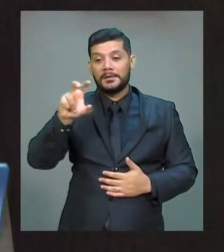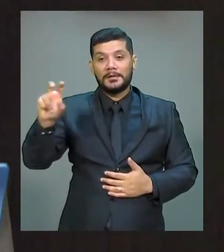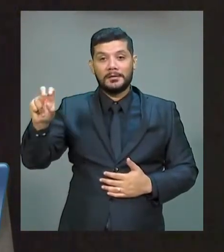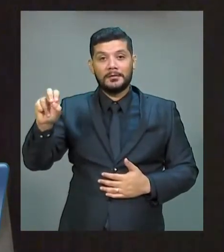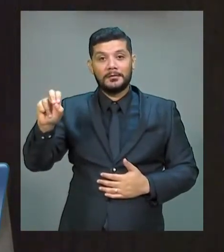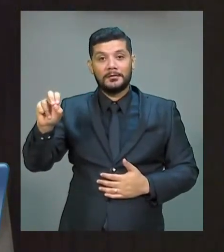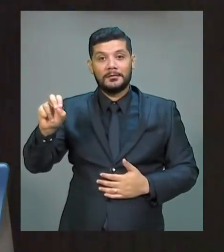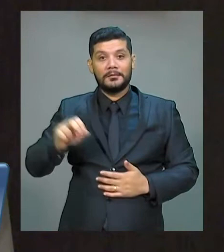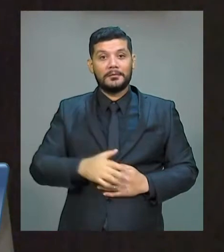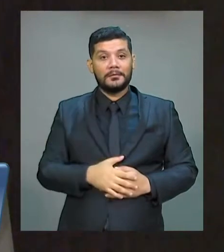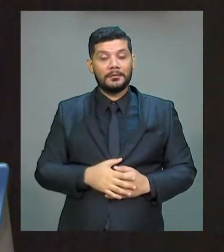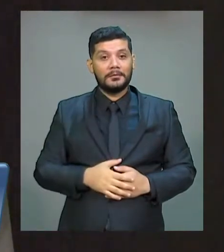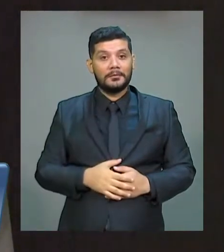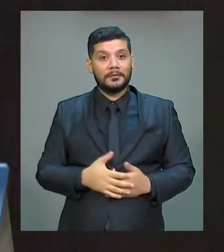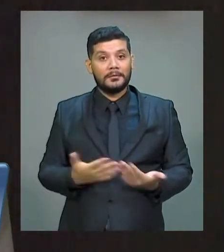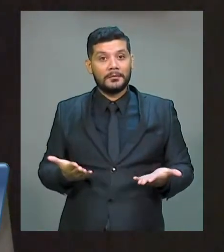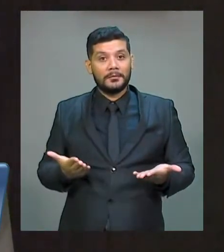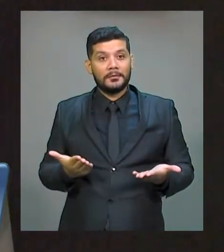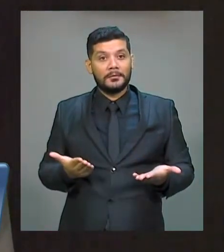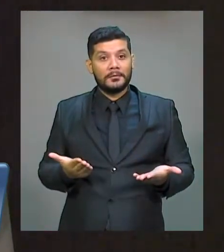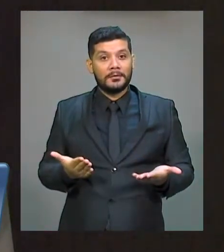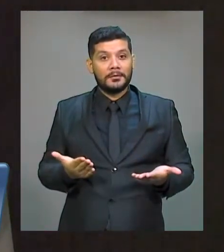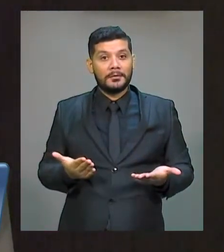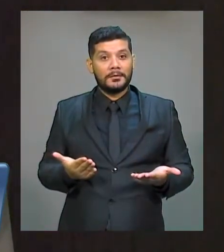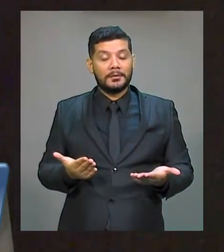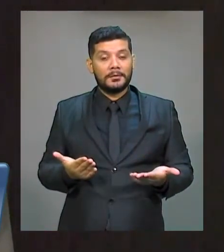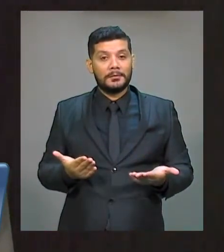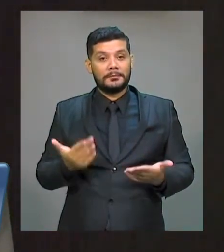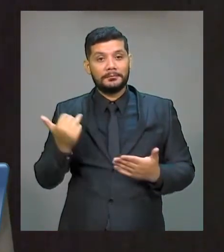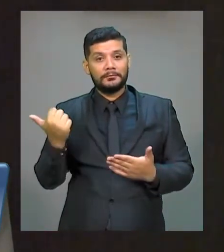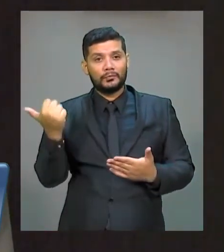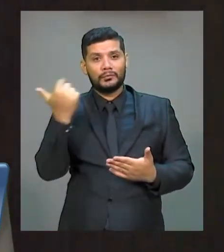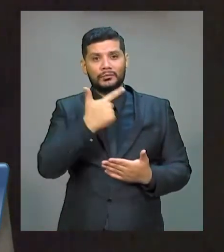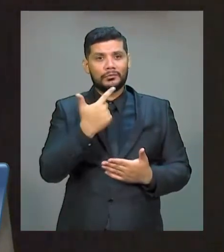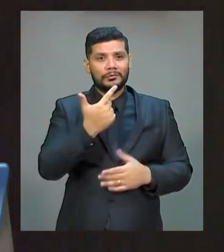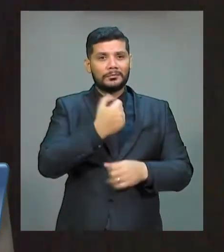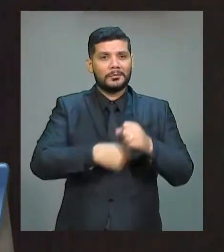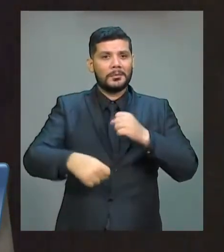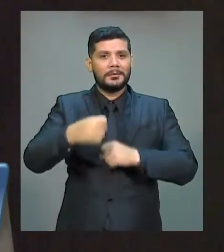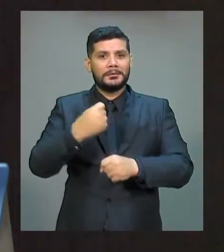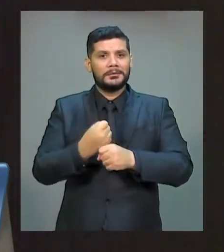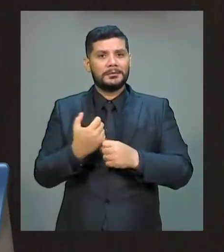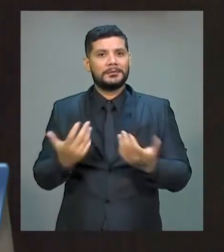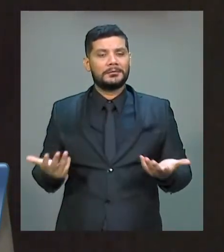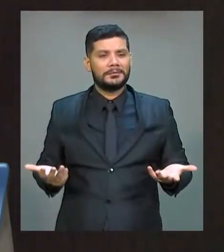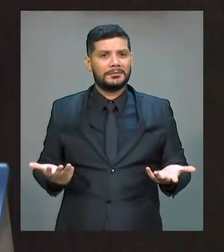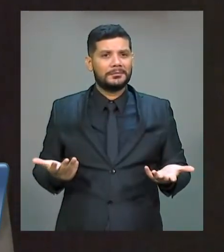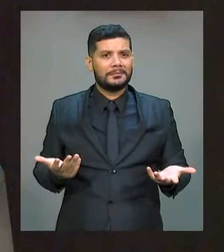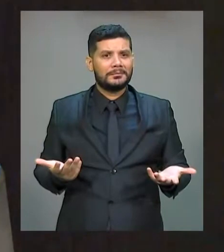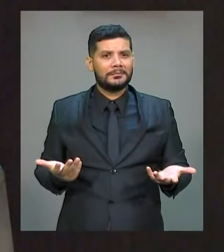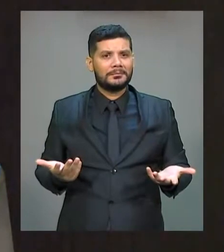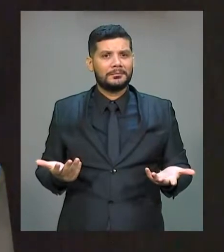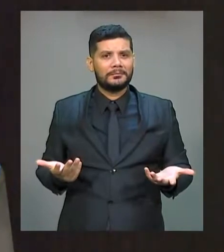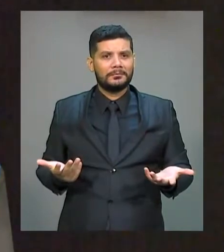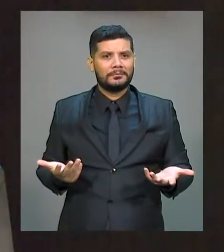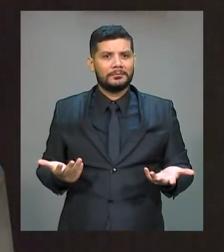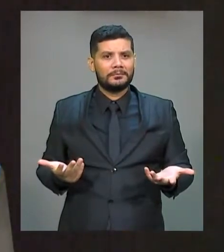2021 já padeceram de Covid na cidade de Manaus mais vítimas do que o ano inteiro de